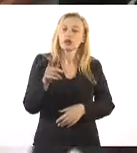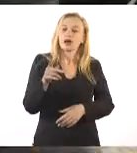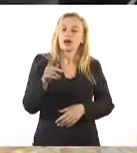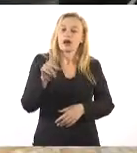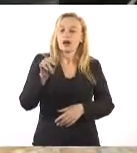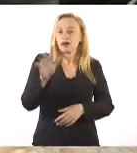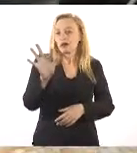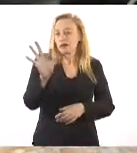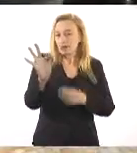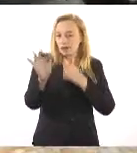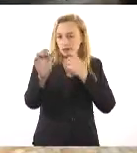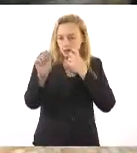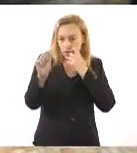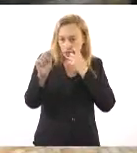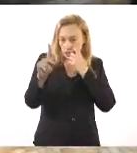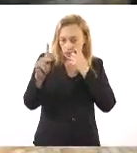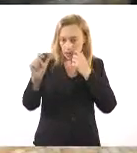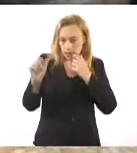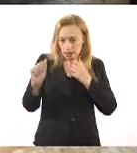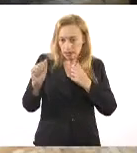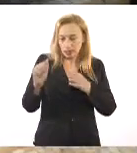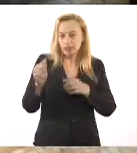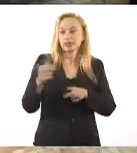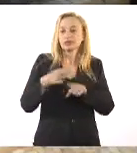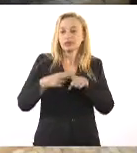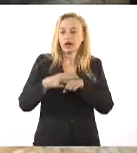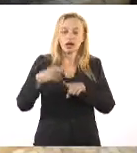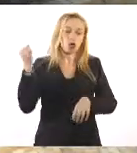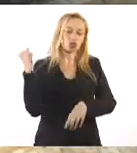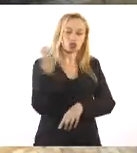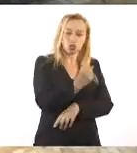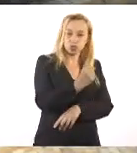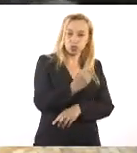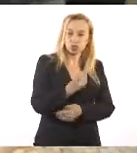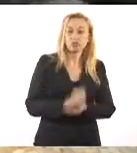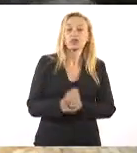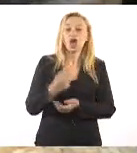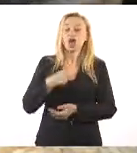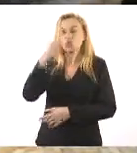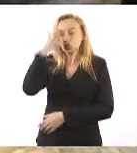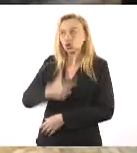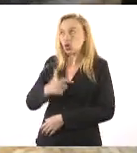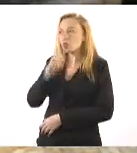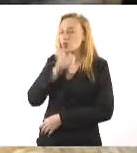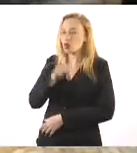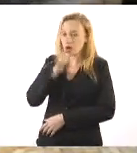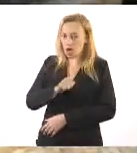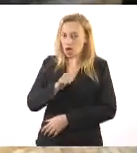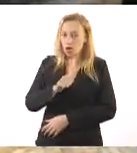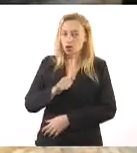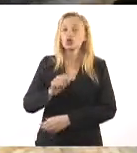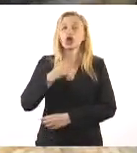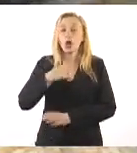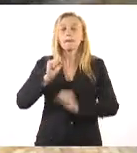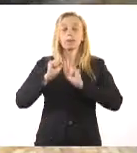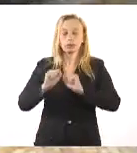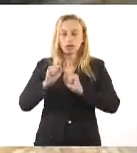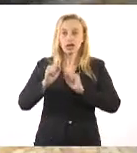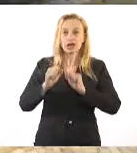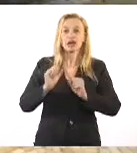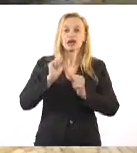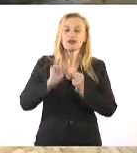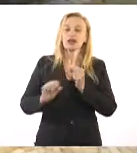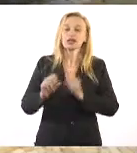sou feminista, mas eu sou mulher. E quanto mulher, o que tiver ao meu alcance, ao nosso